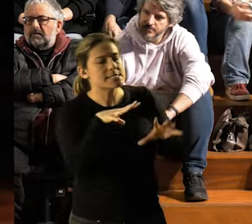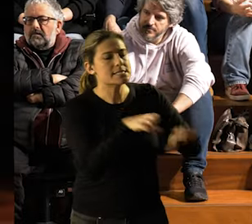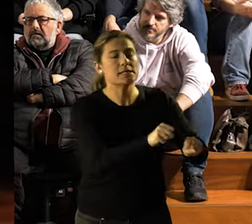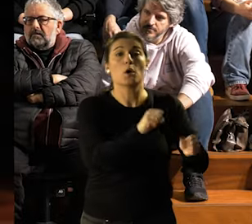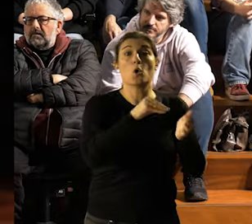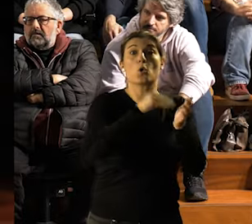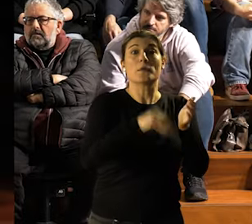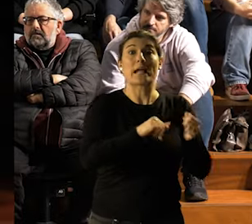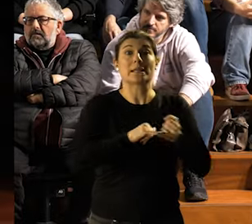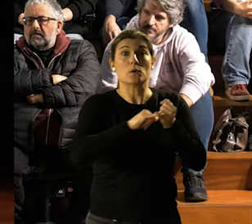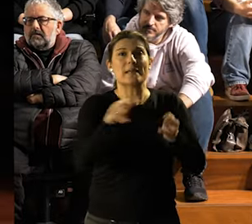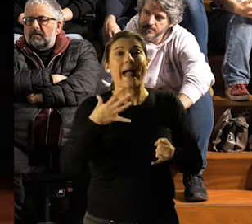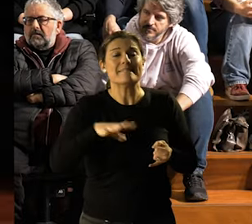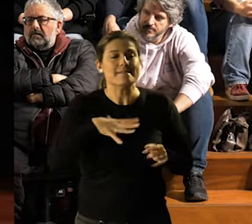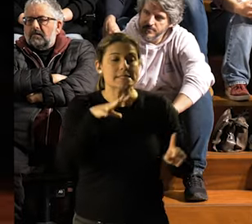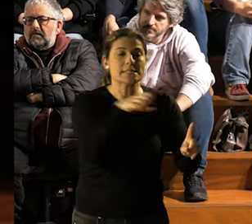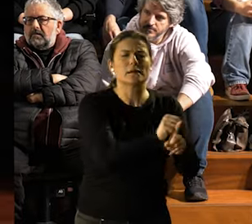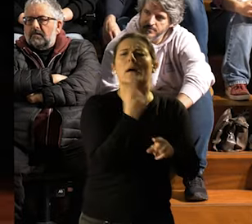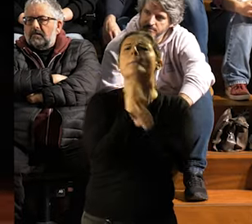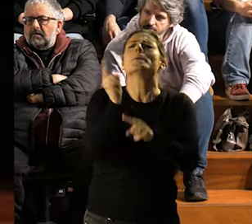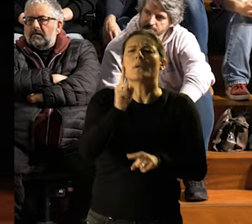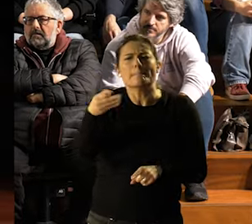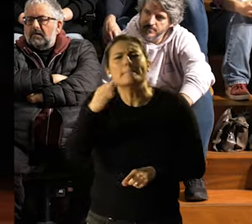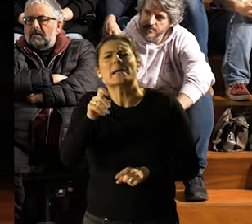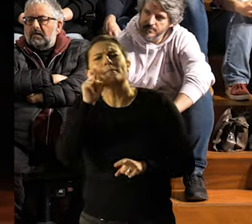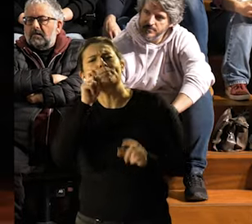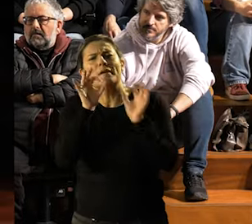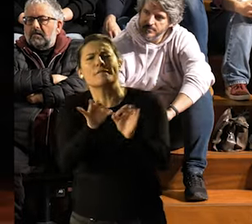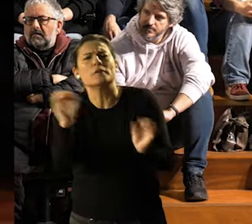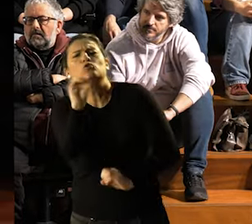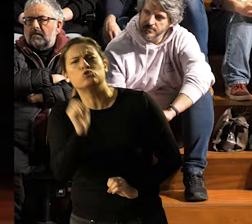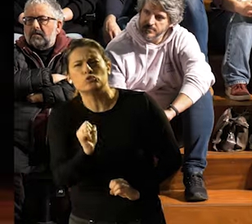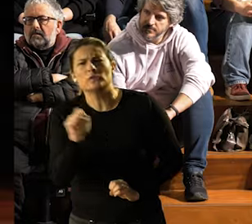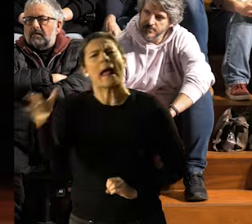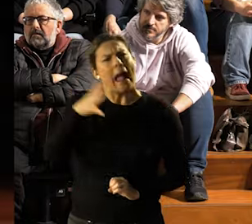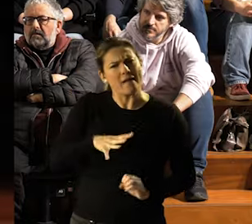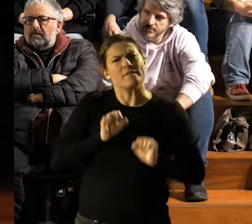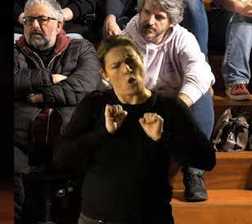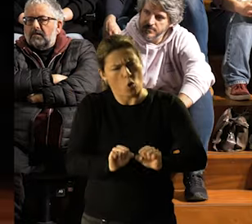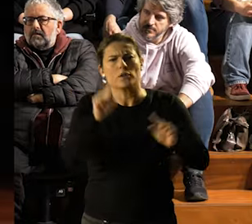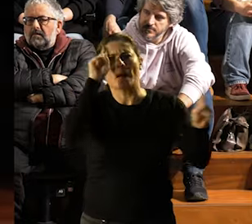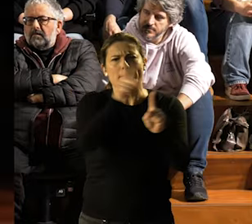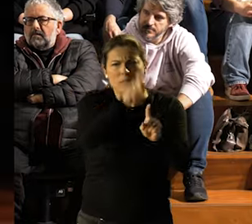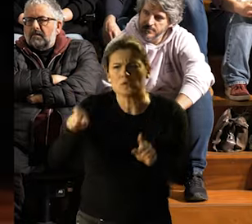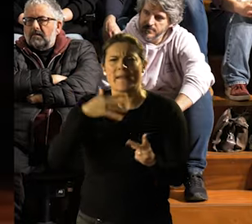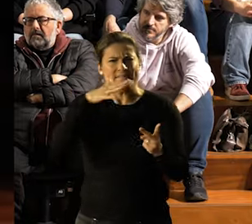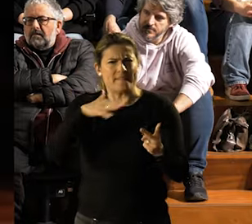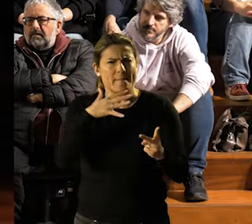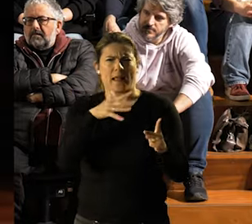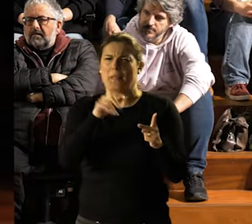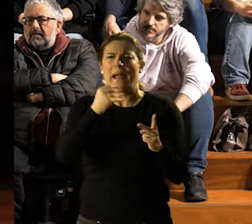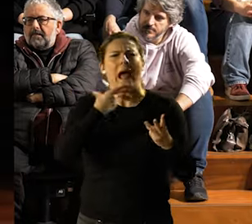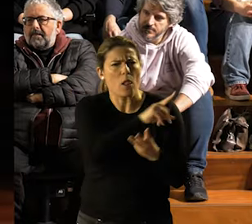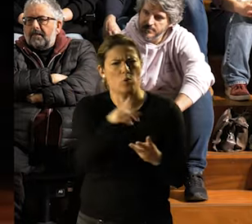contratos de associação Então porque é que o PS não a protegeu e decidiu fazer uma guerra contra os professores contra as famílias e contra os